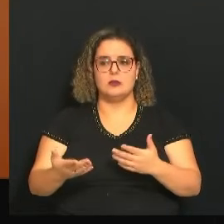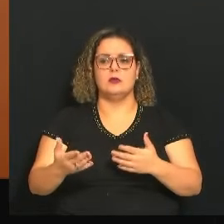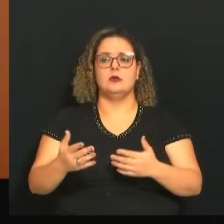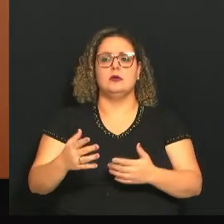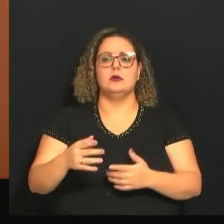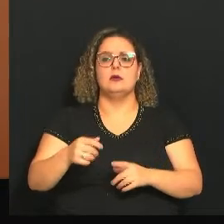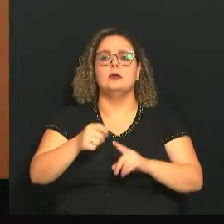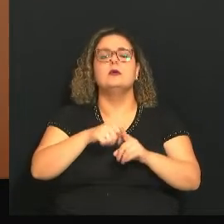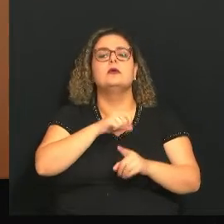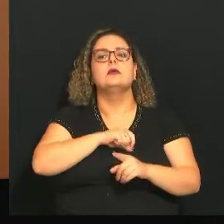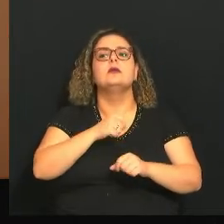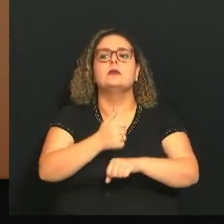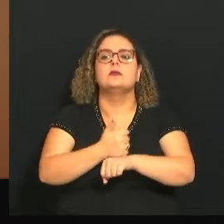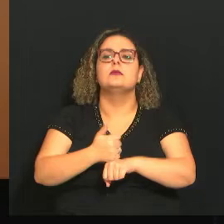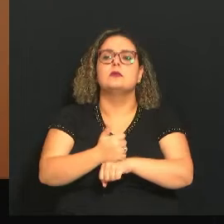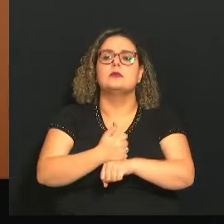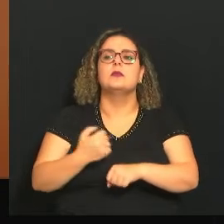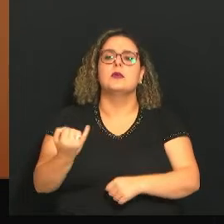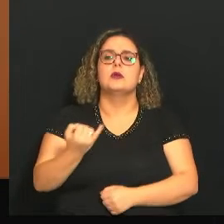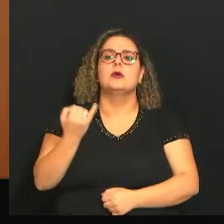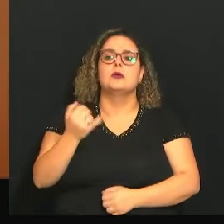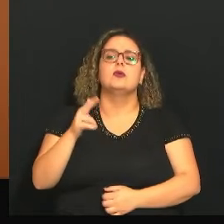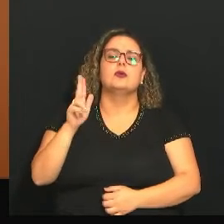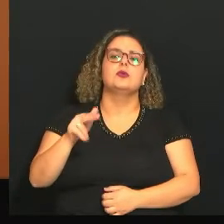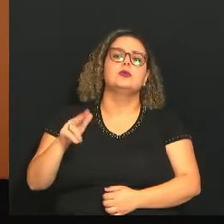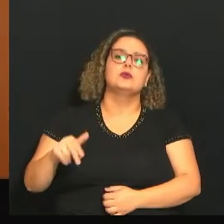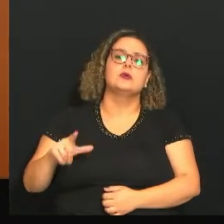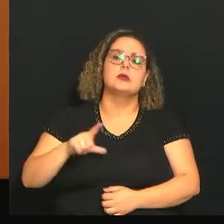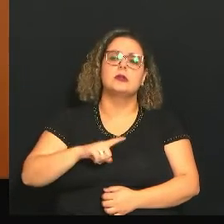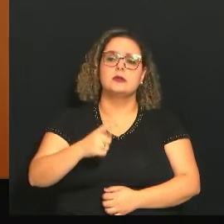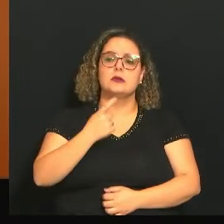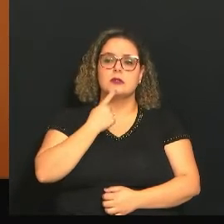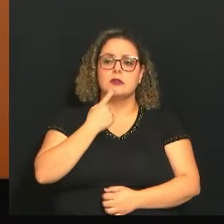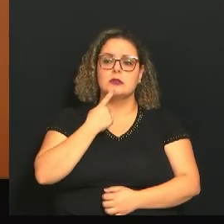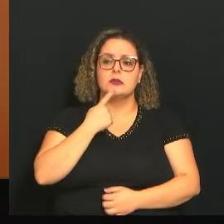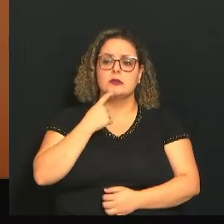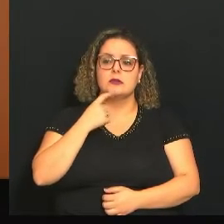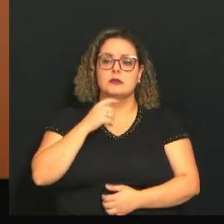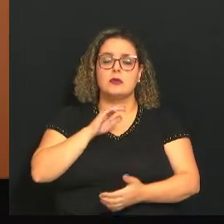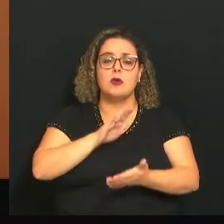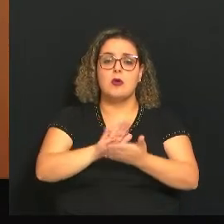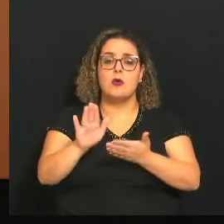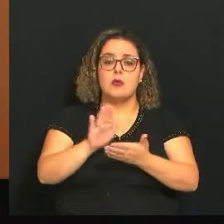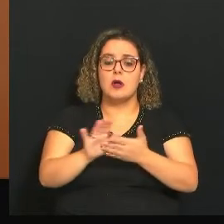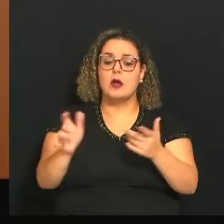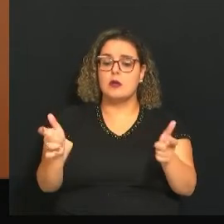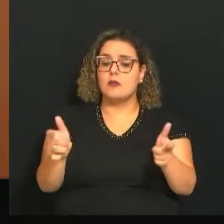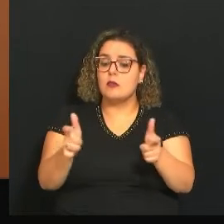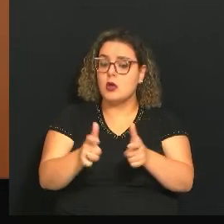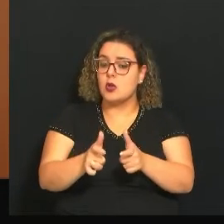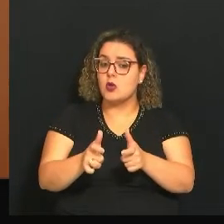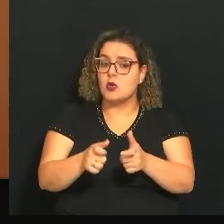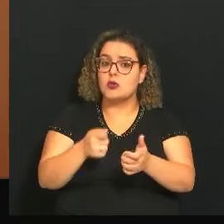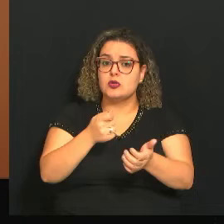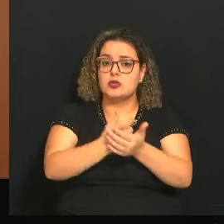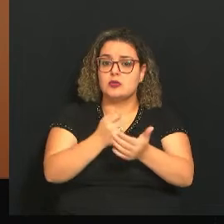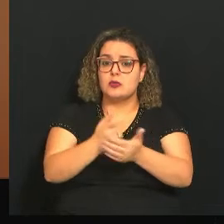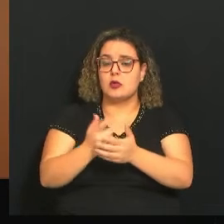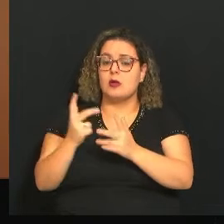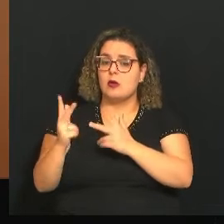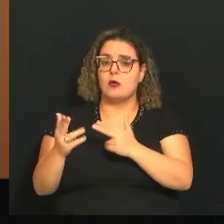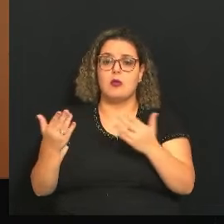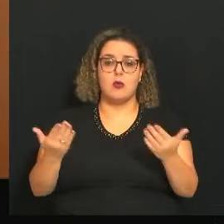É importantíssimo isso. Nunca teve Campinas com gasto tão baixo de folha de pagamento como tem hoje.